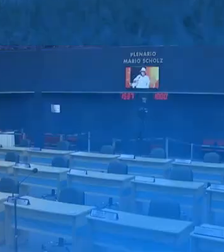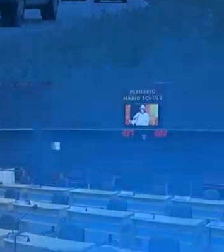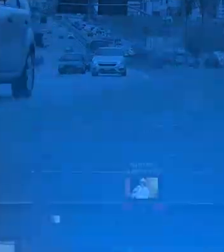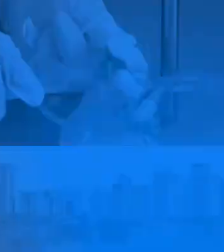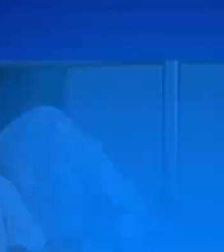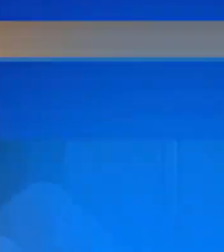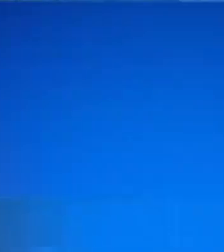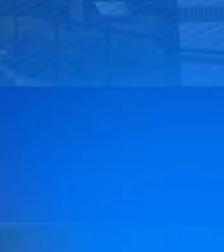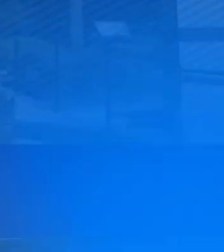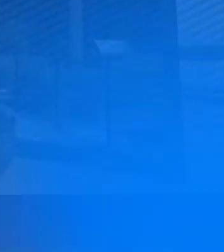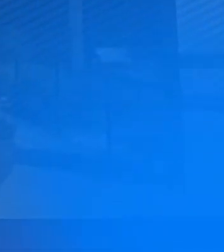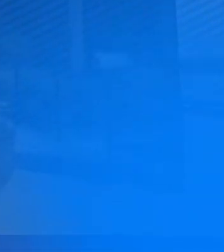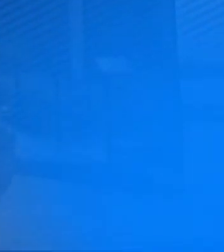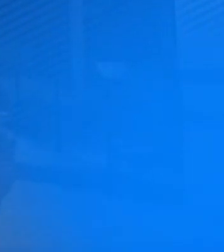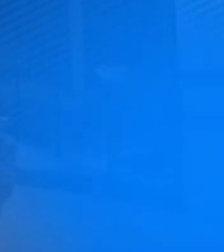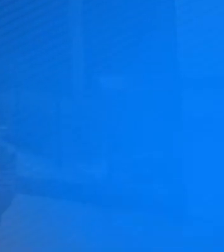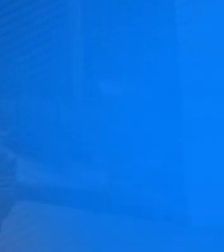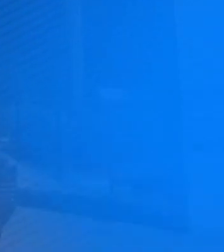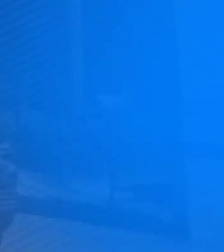E aí